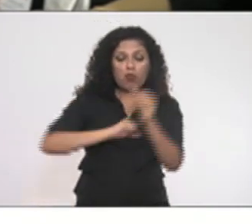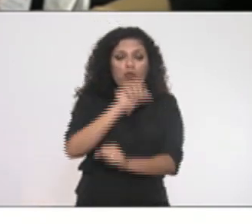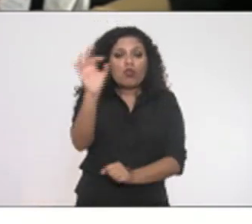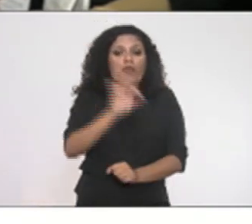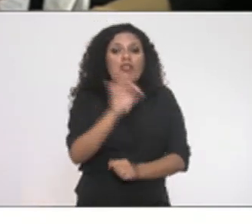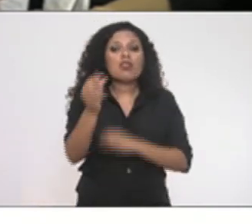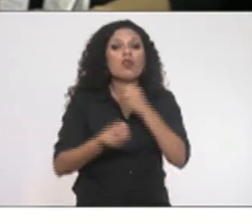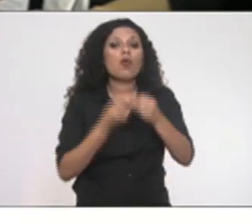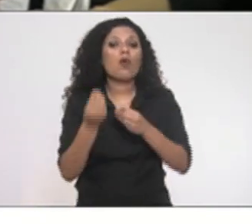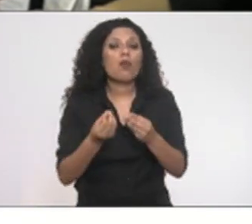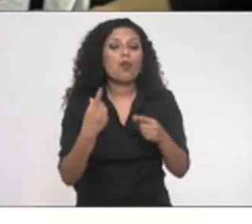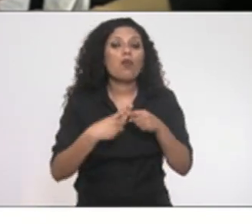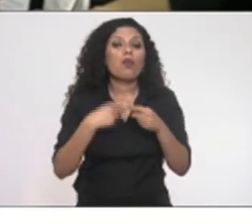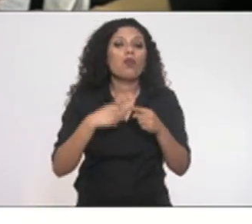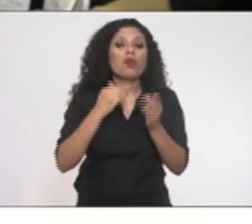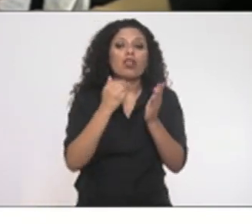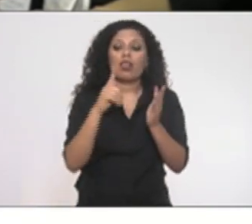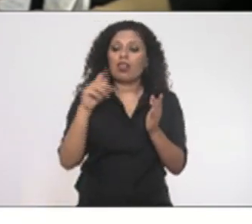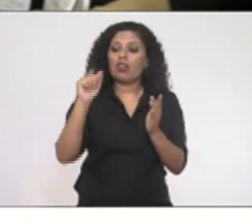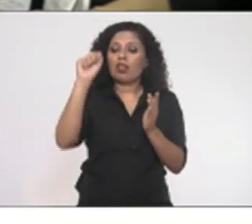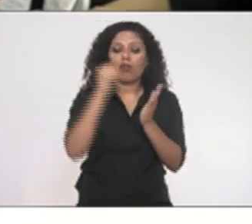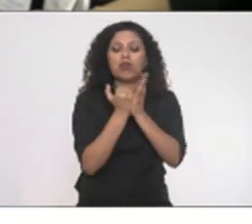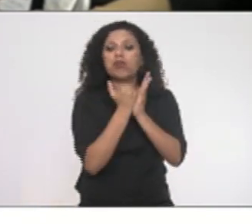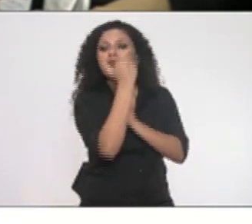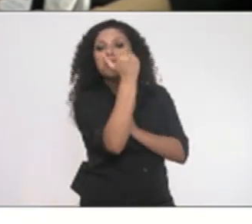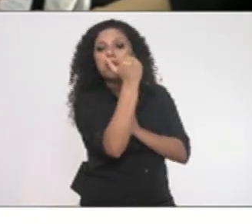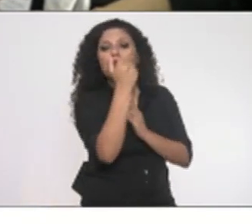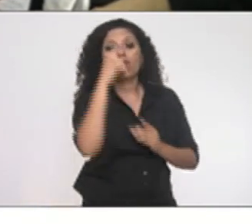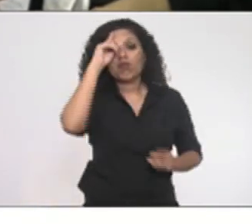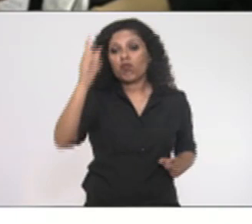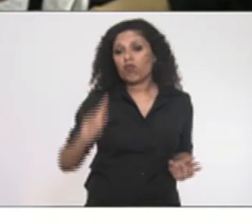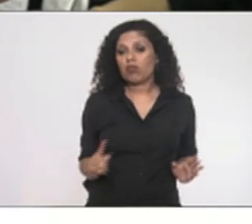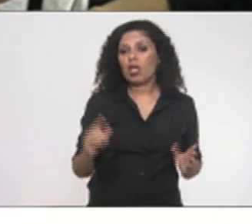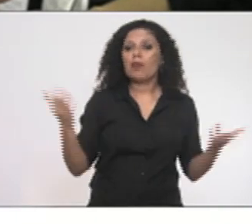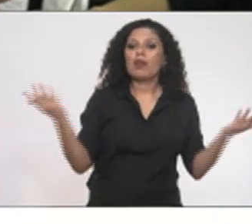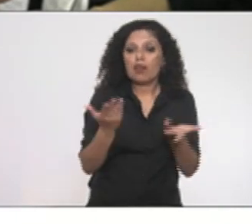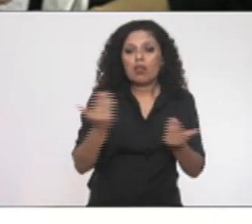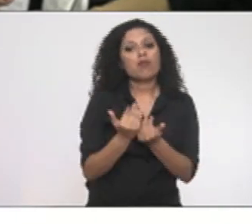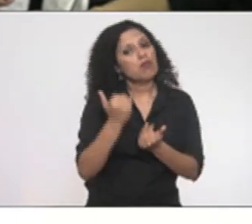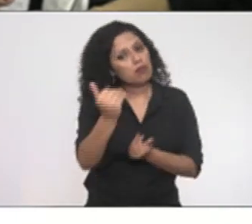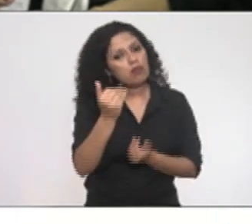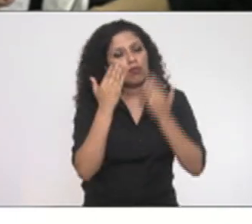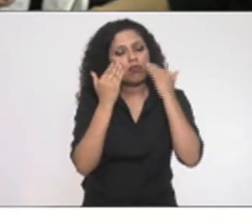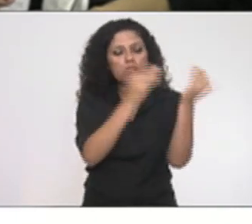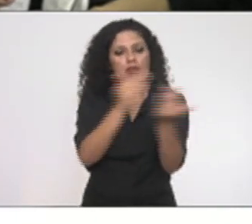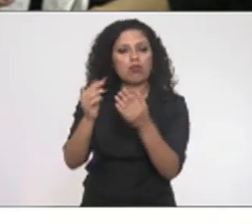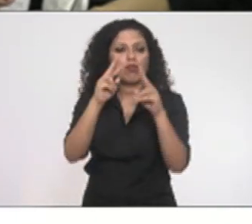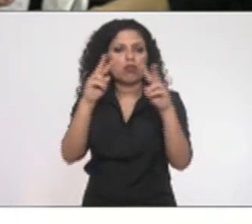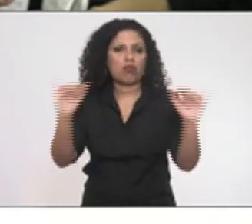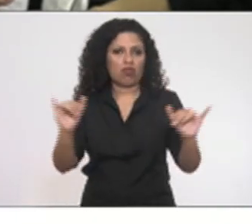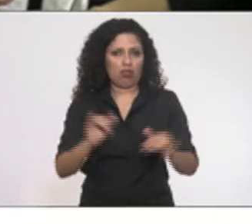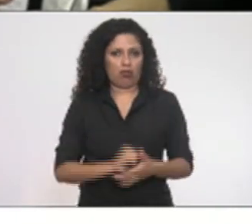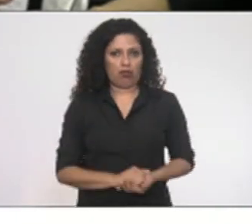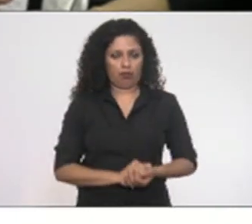desses preços, como ela é feita. Então, a gente vai dar publicidade integral aos contratos.